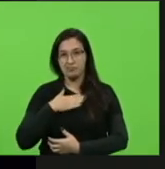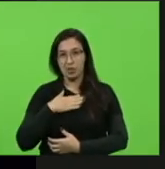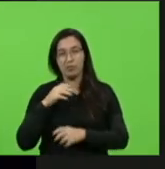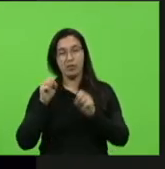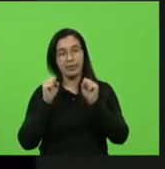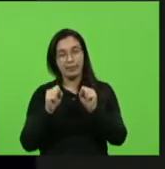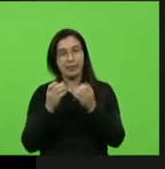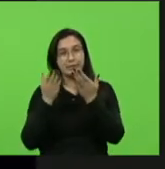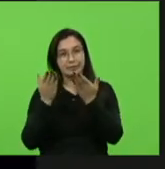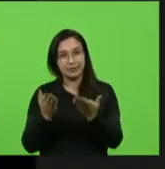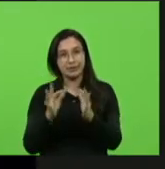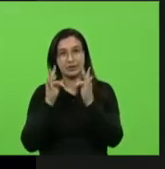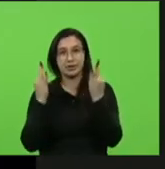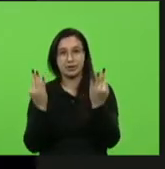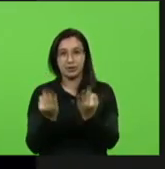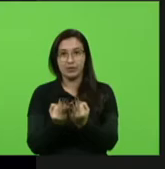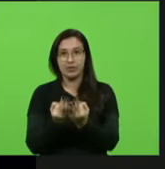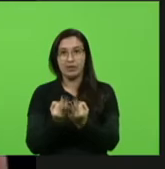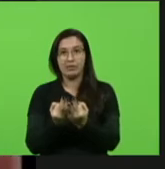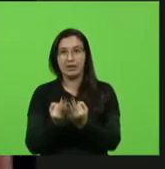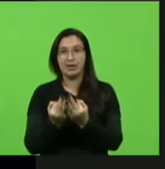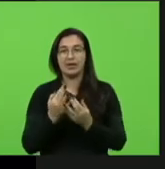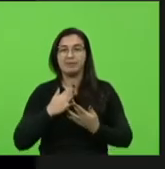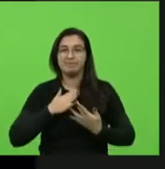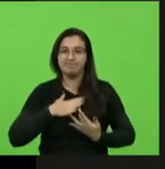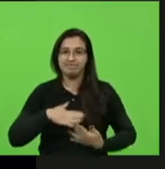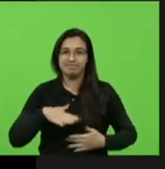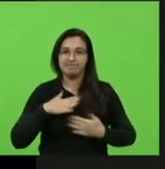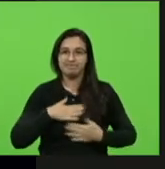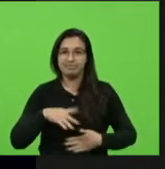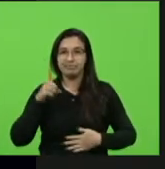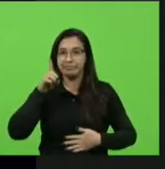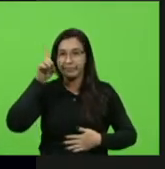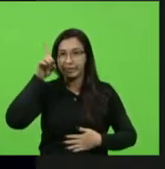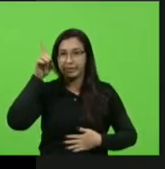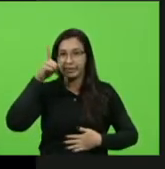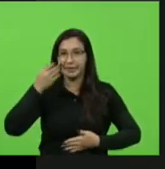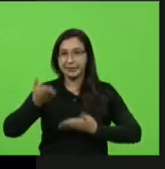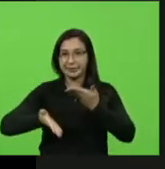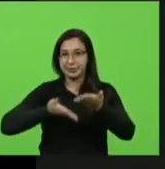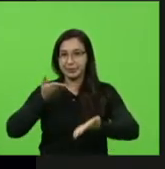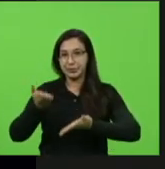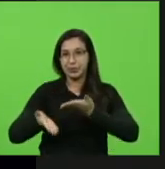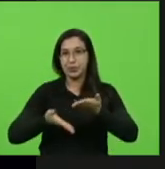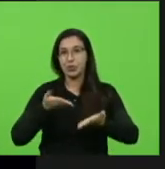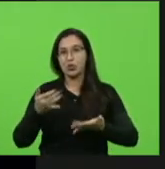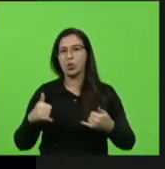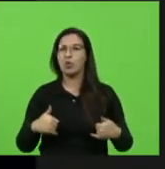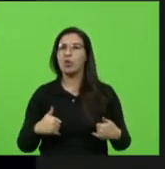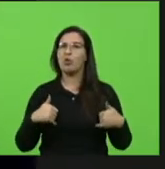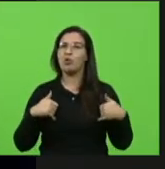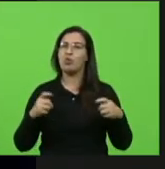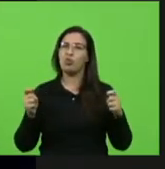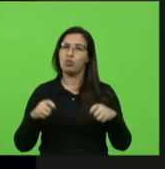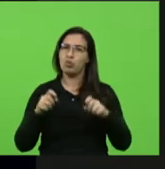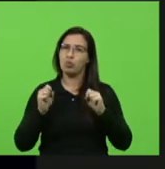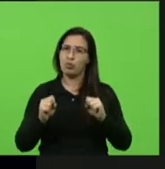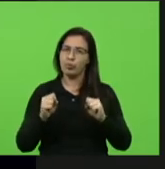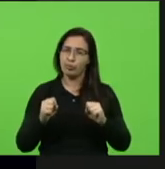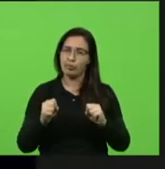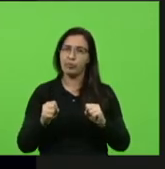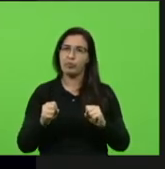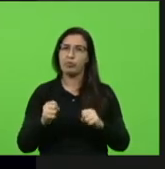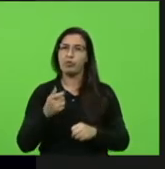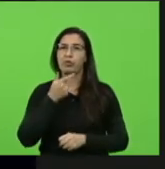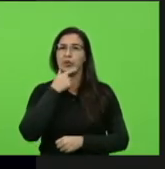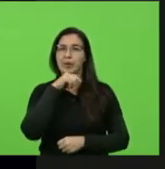ter o conforto do nosso pai lá de cima e se orgulhar do pai que tiveram, que sem dúvida